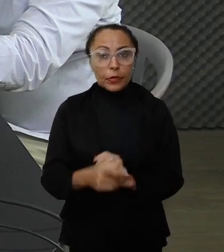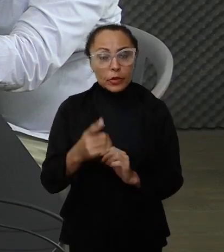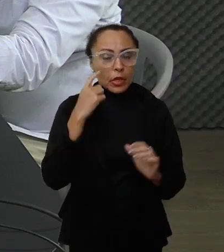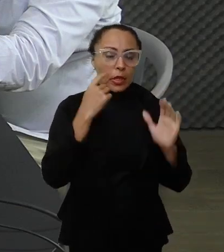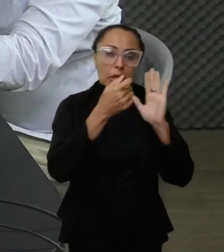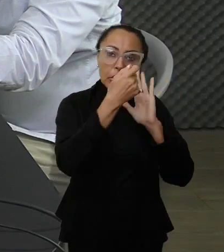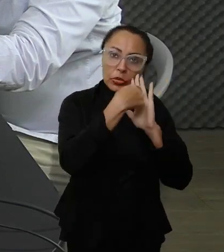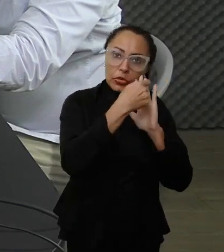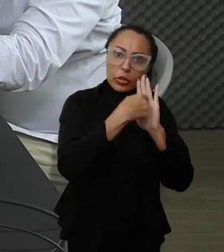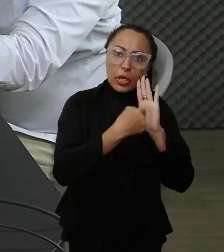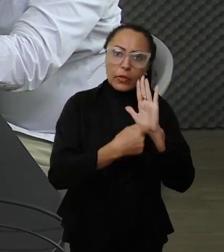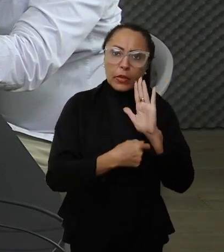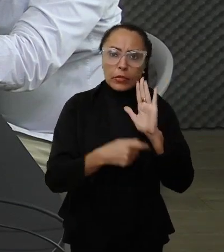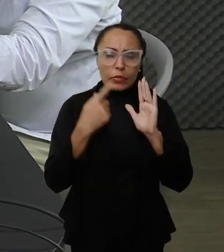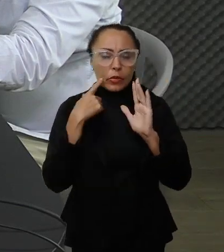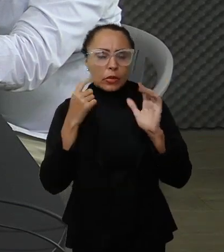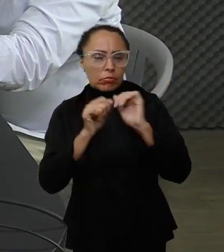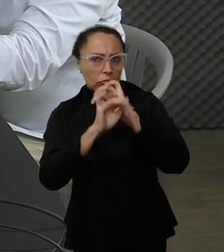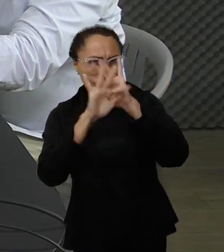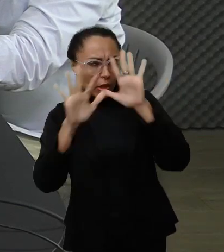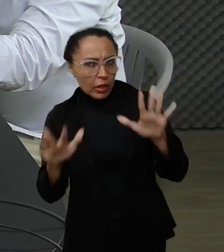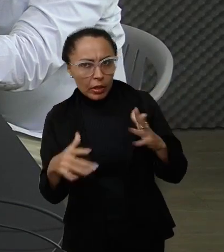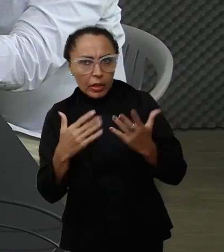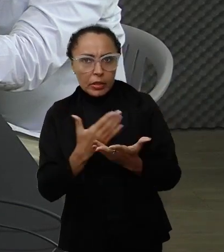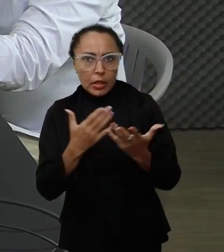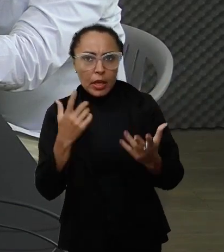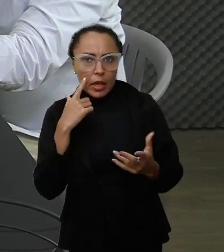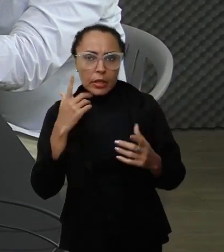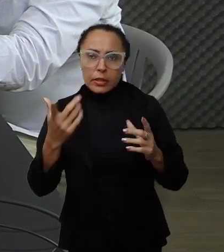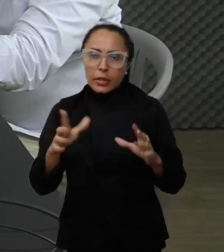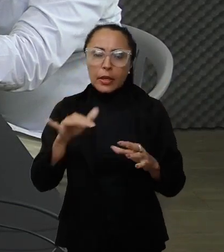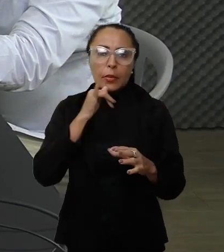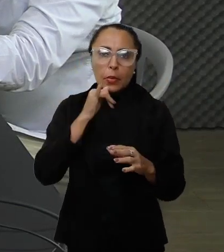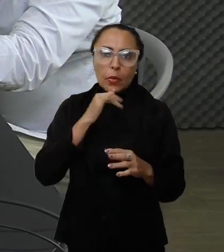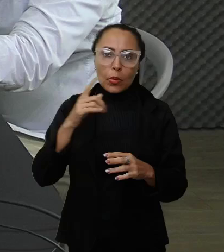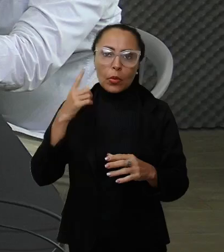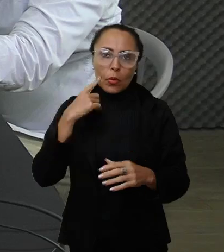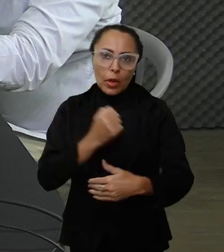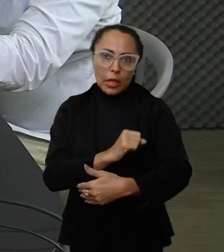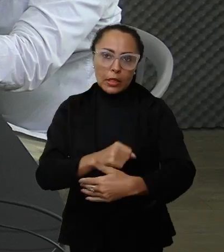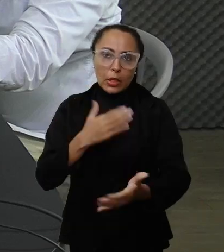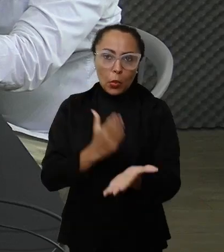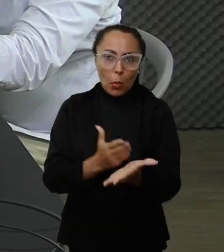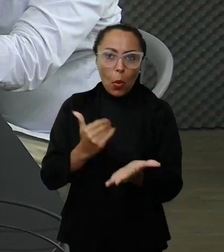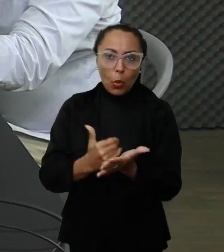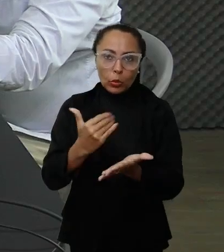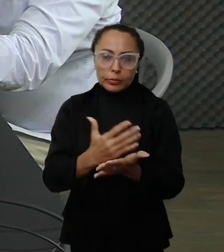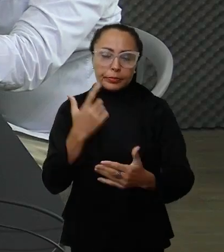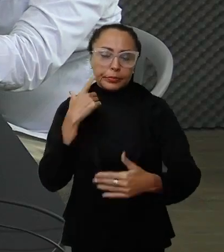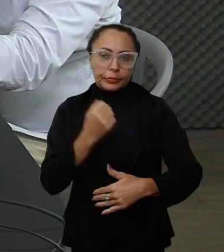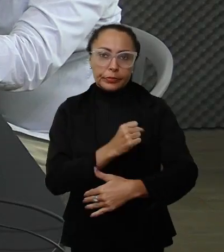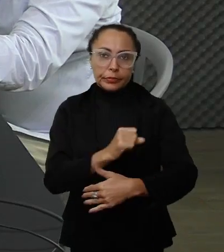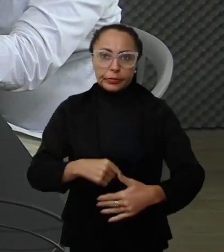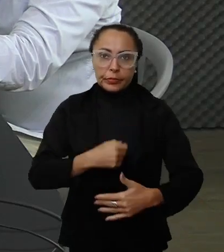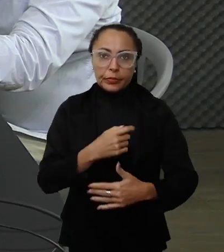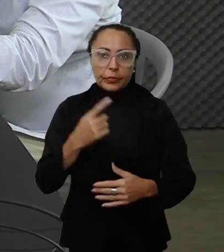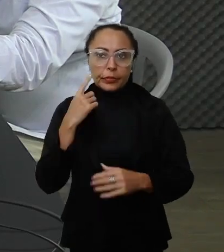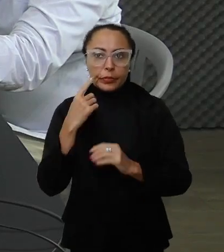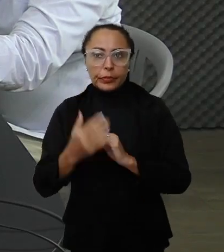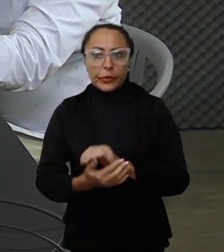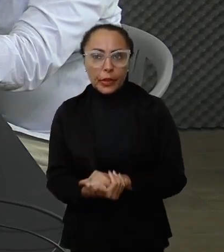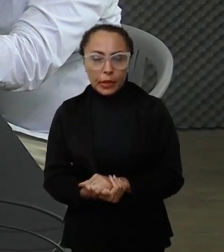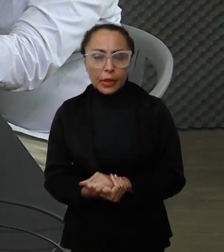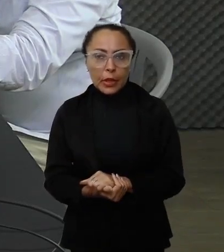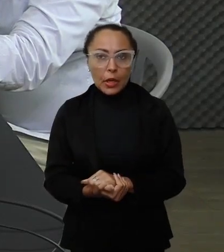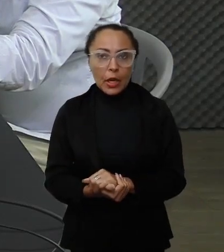você deixa uma receita de um bolo que é culturalmente conhecido. Em Moreno, a gente estava falando de Moreno,